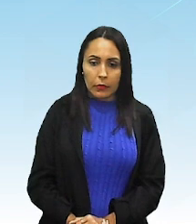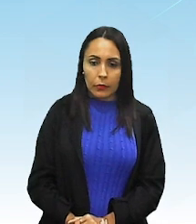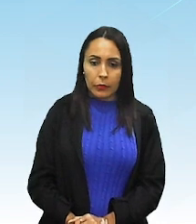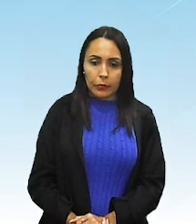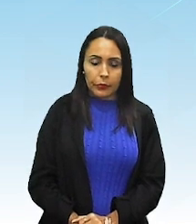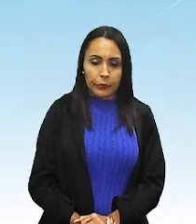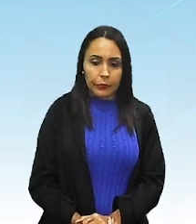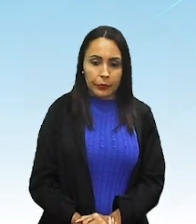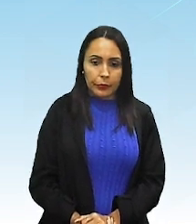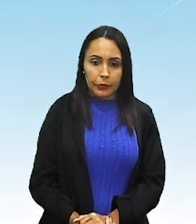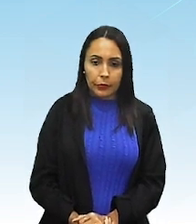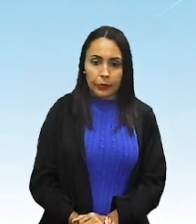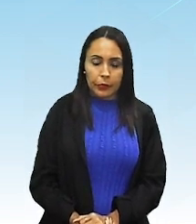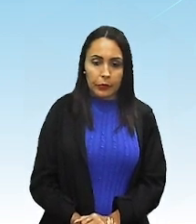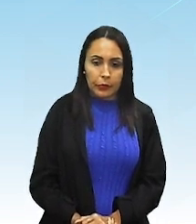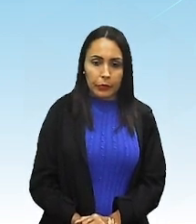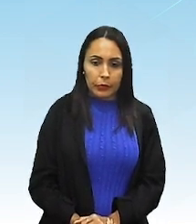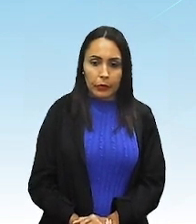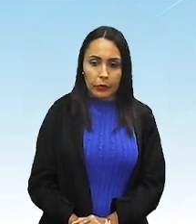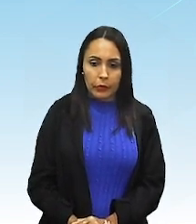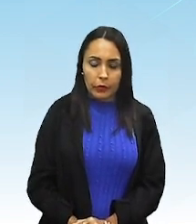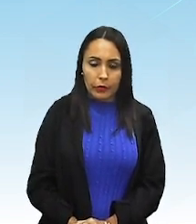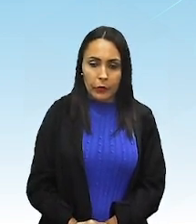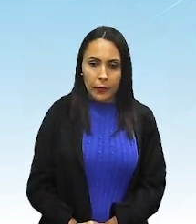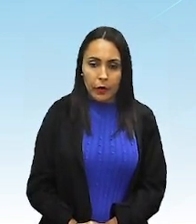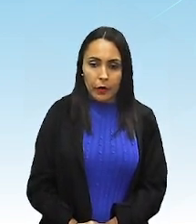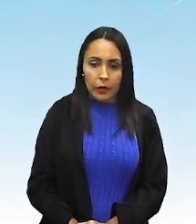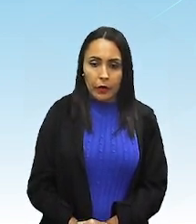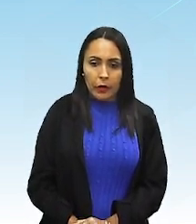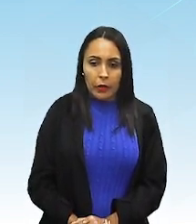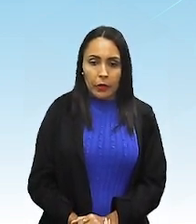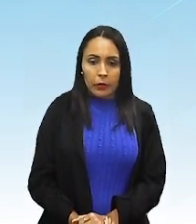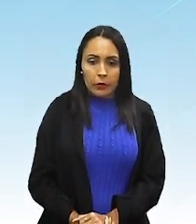Ele é o revestimento do material genético.